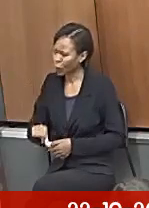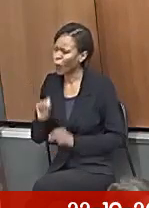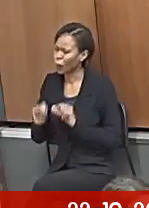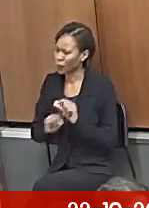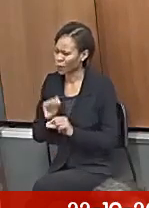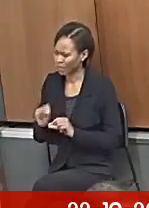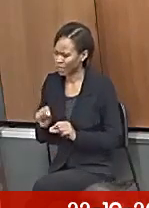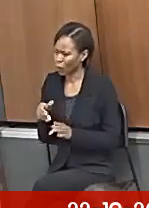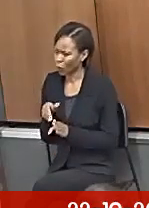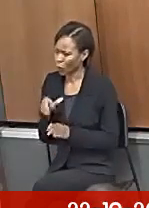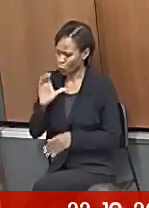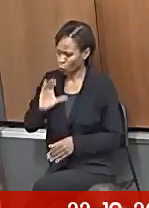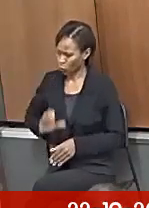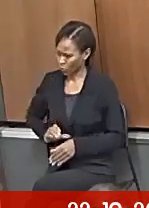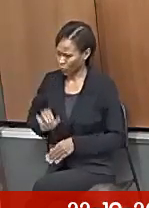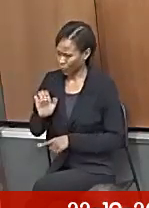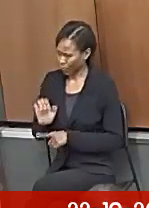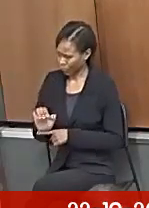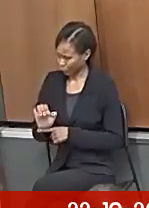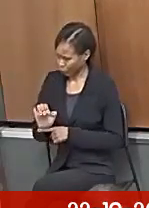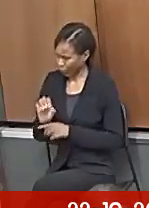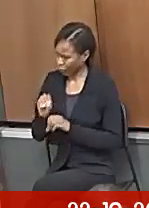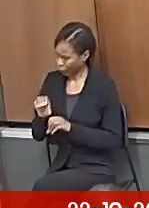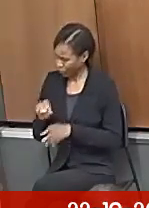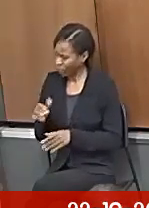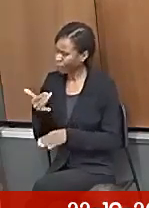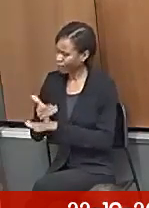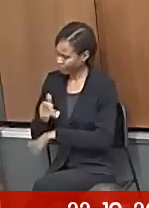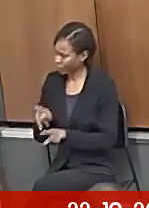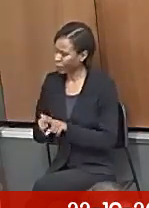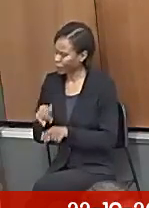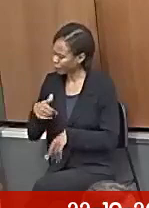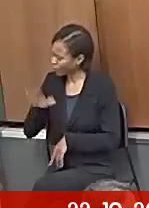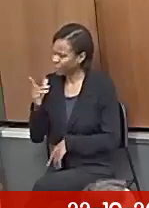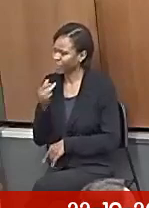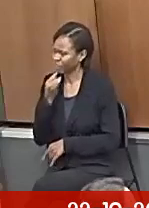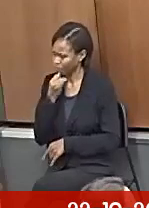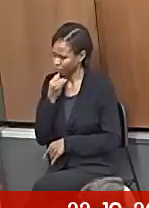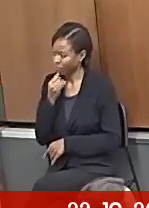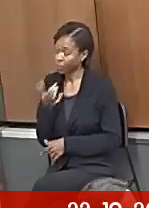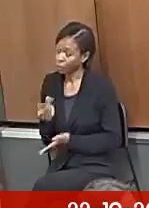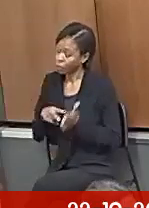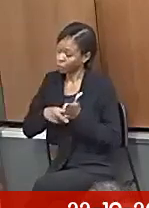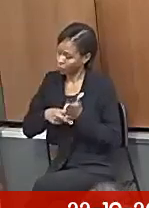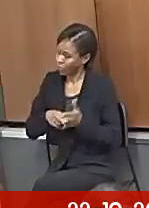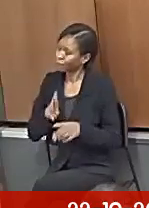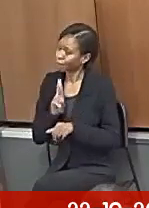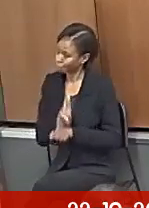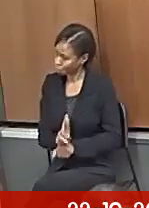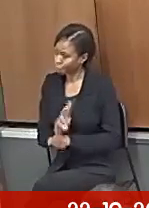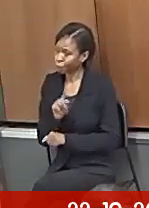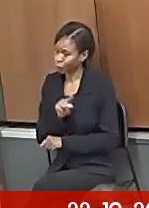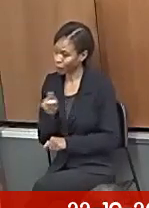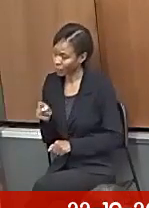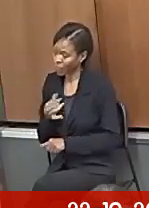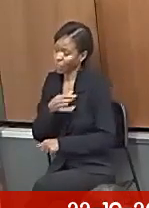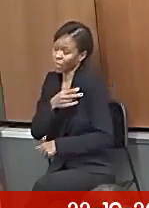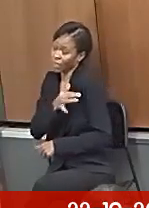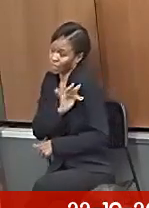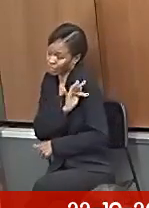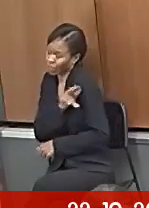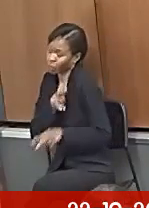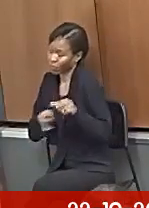de Educação. Cumpre ao sindicato realmente orientar, cumpre a vocês fiscalizarem, mas ao Conselho